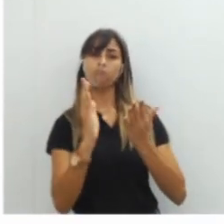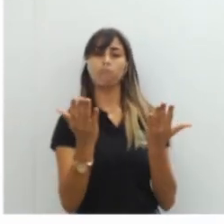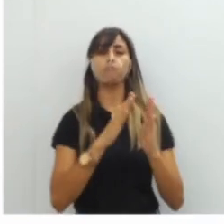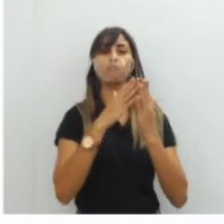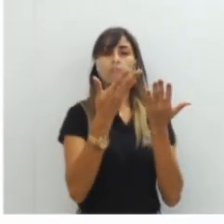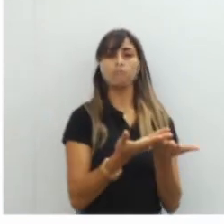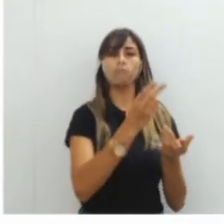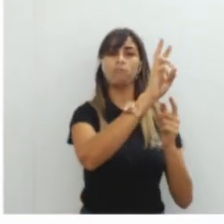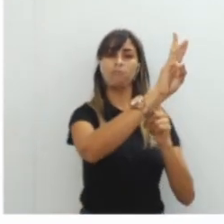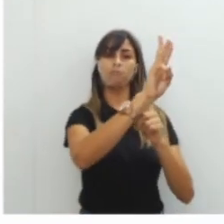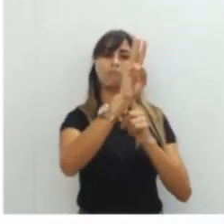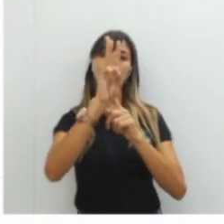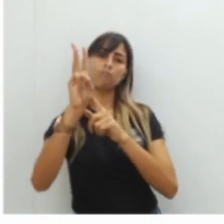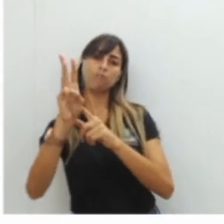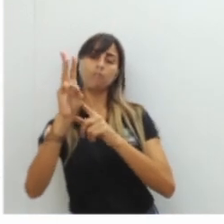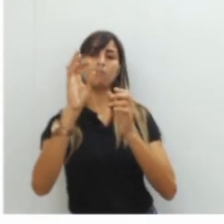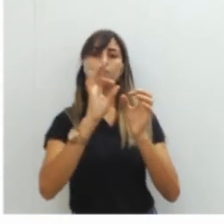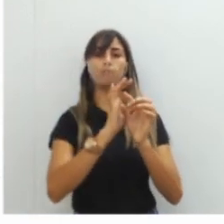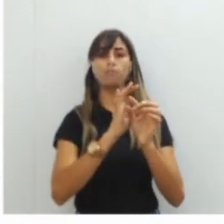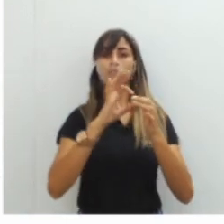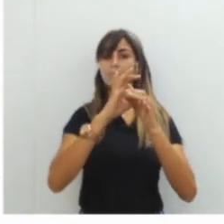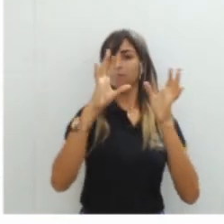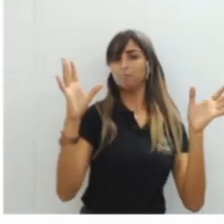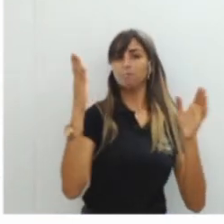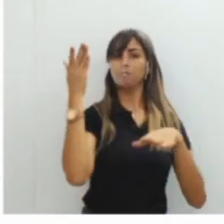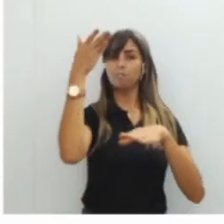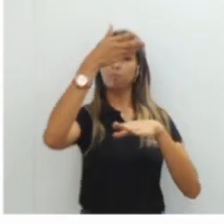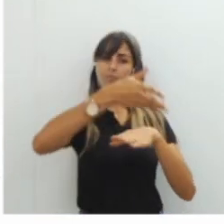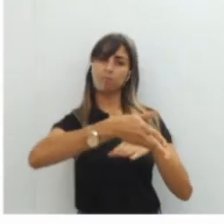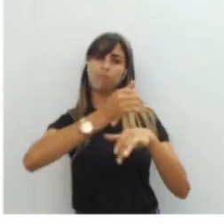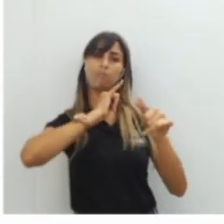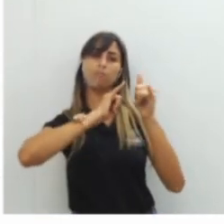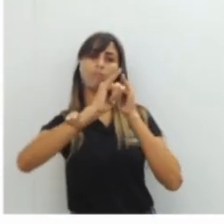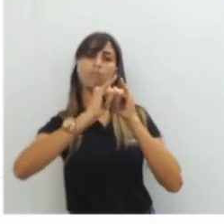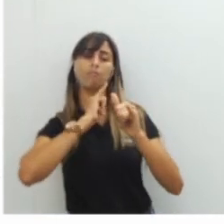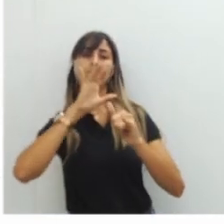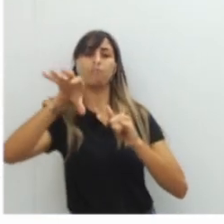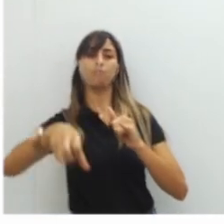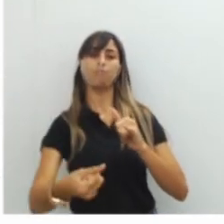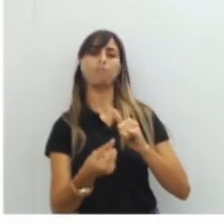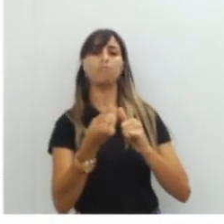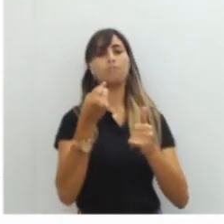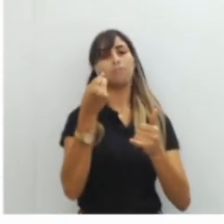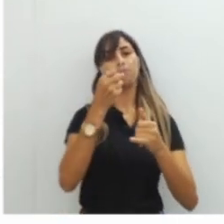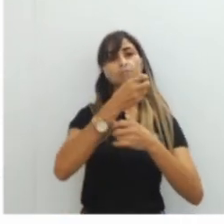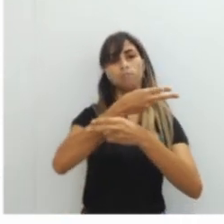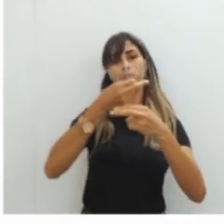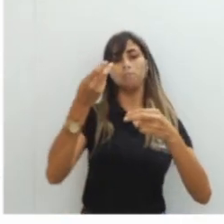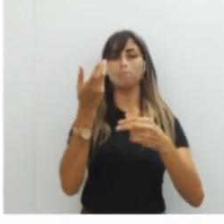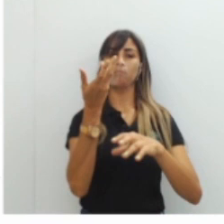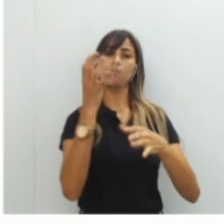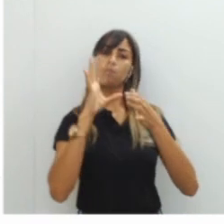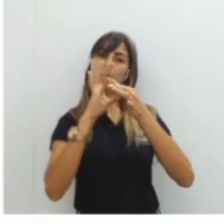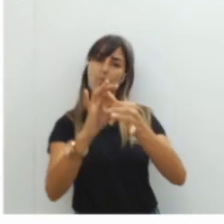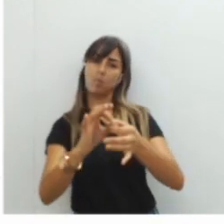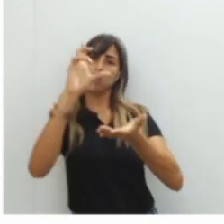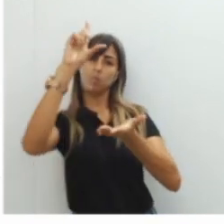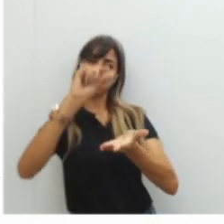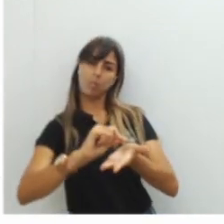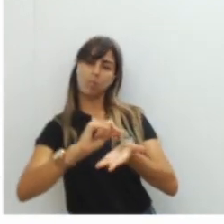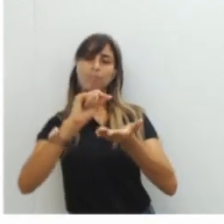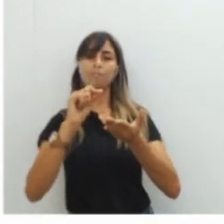link disponível, tá certo? Só é ir lá no ambiente virtual, pega o material da aula de hoje e pode baixar o livro.